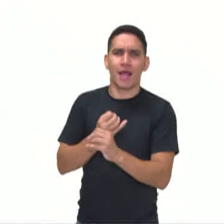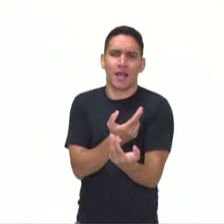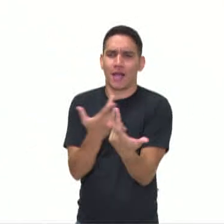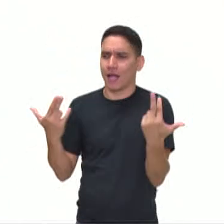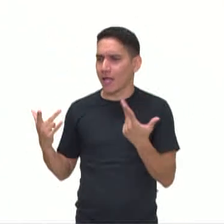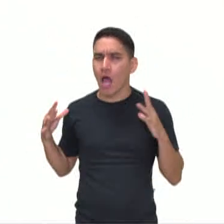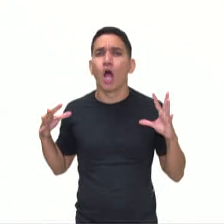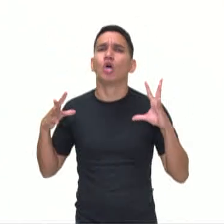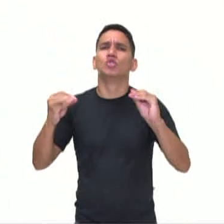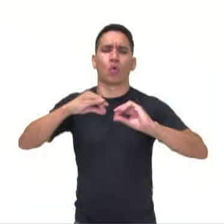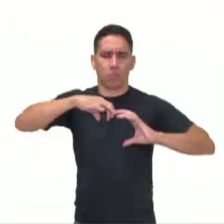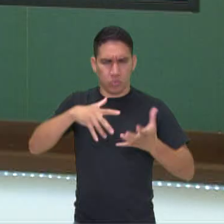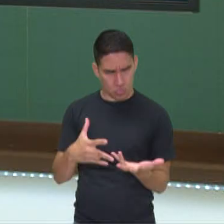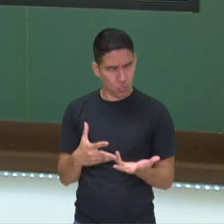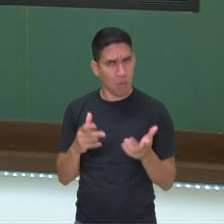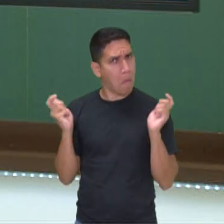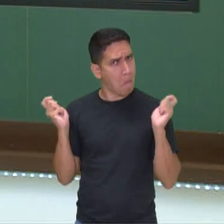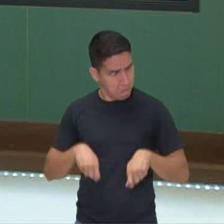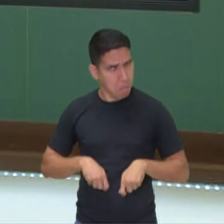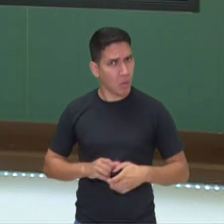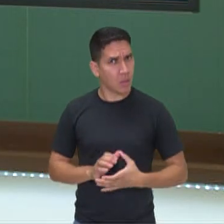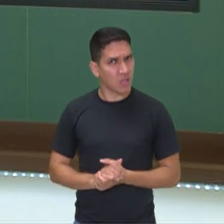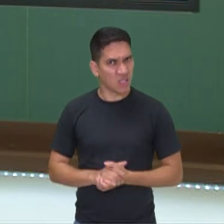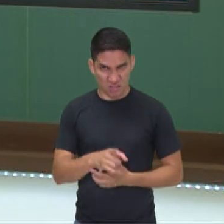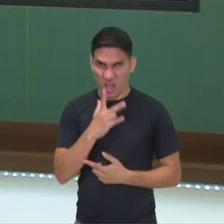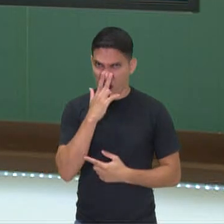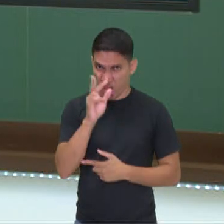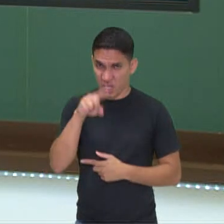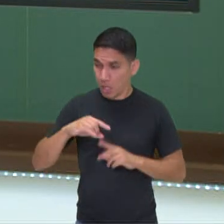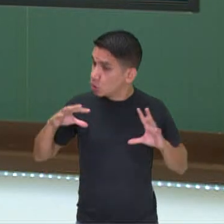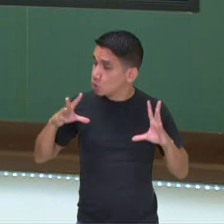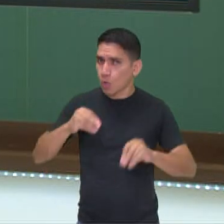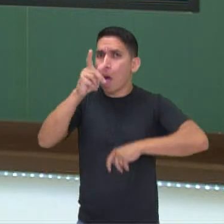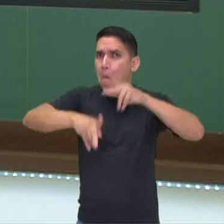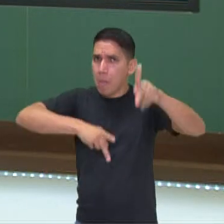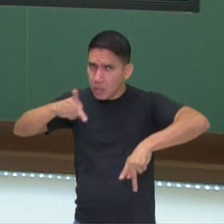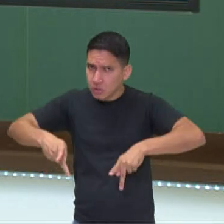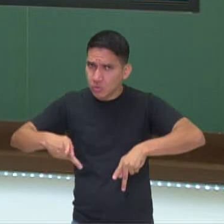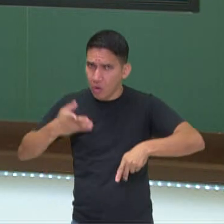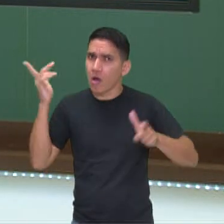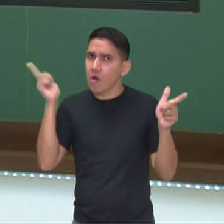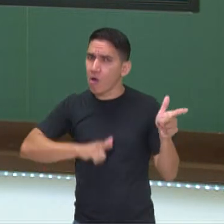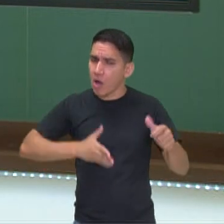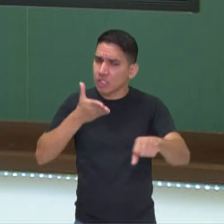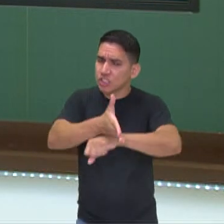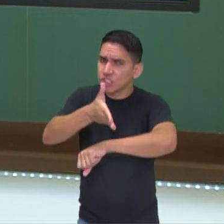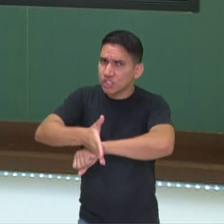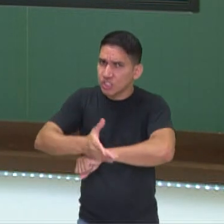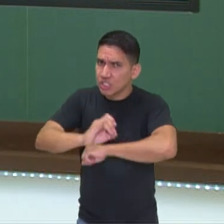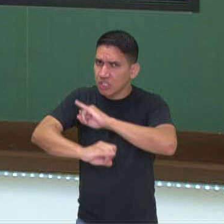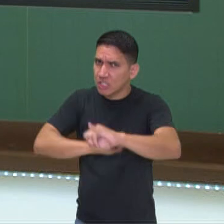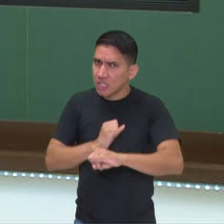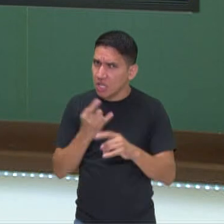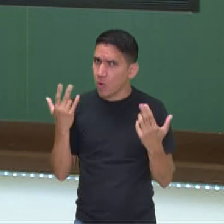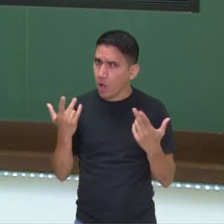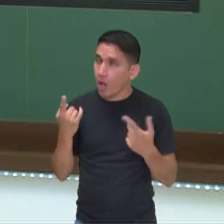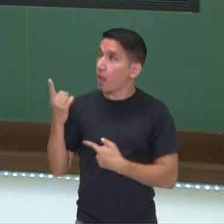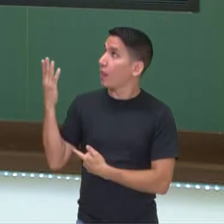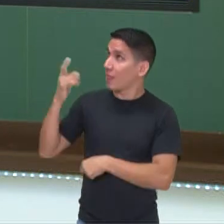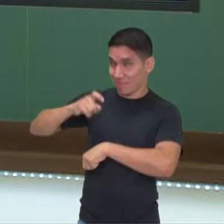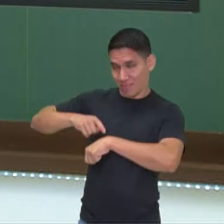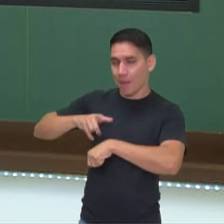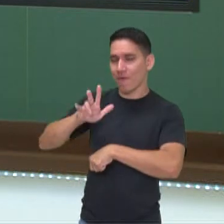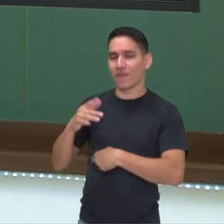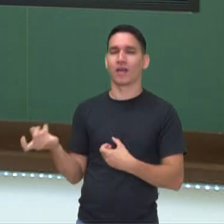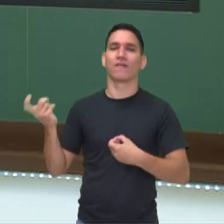para toda a população mundial? O que você acha? Todo mundo do nosso planeta hoje tem acesso à internet da mesma forma? O reloginho vai aparecer na